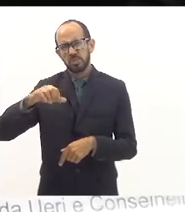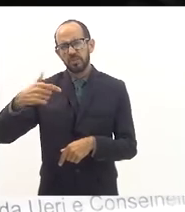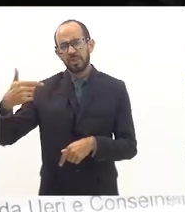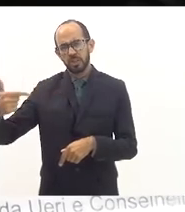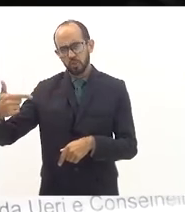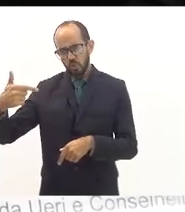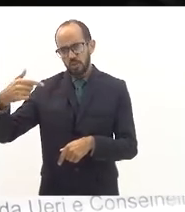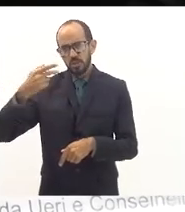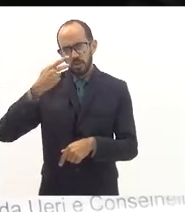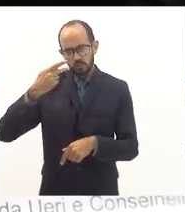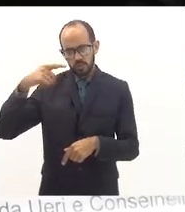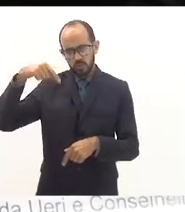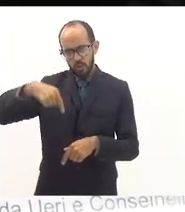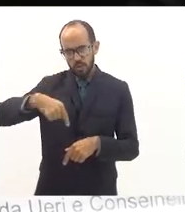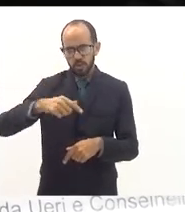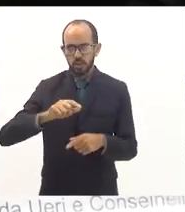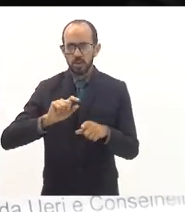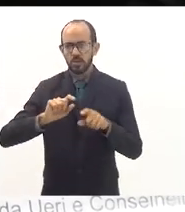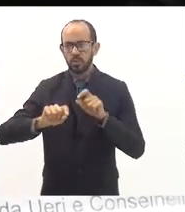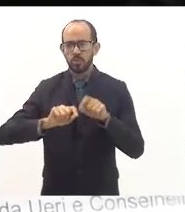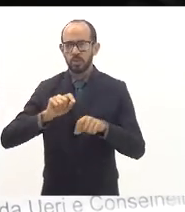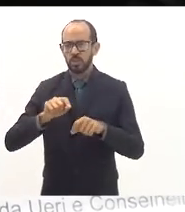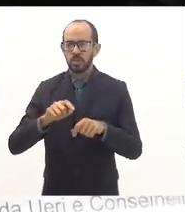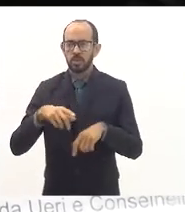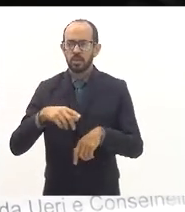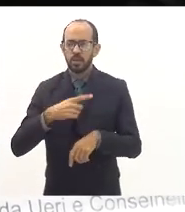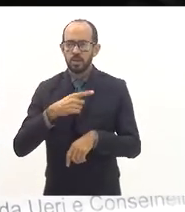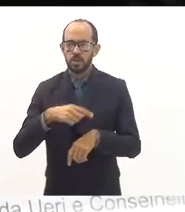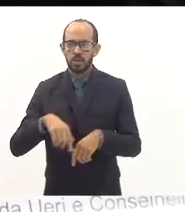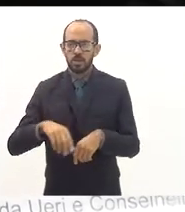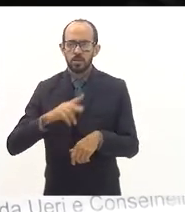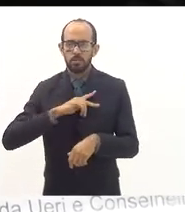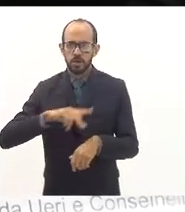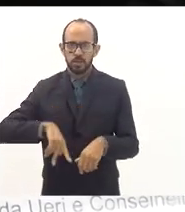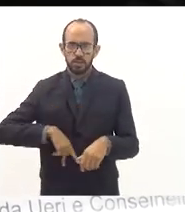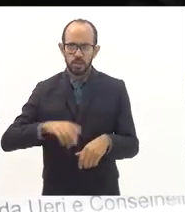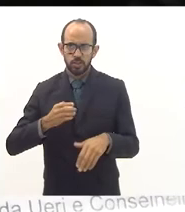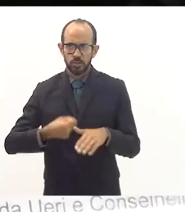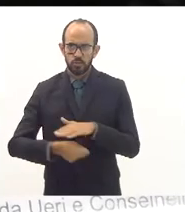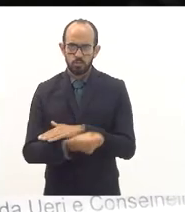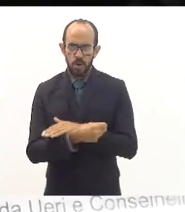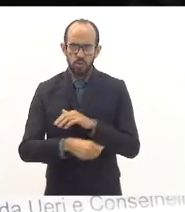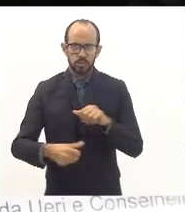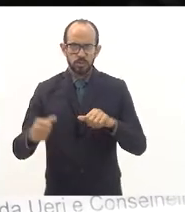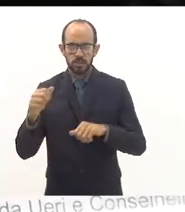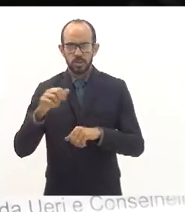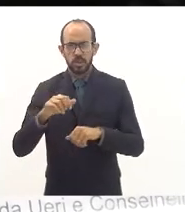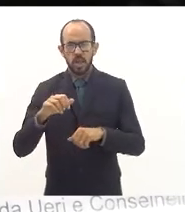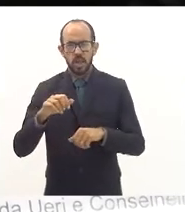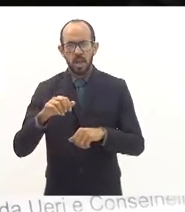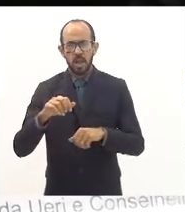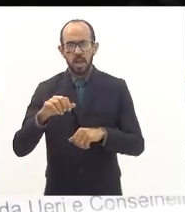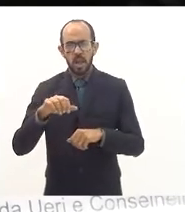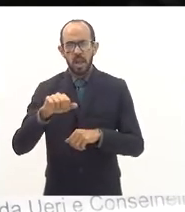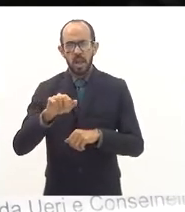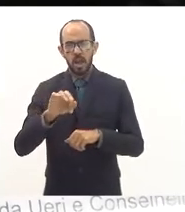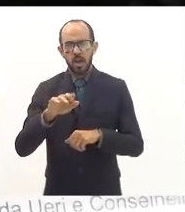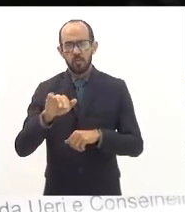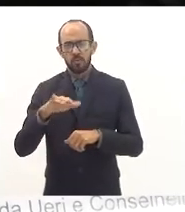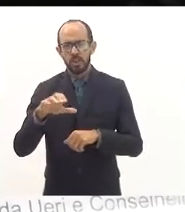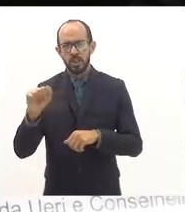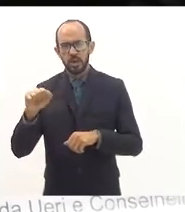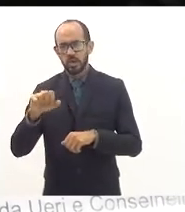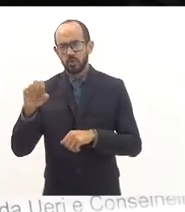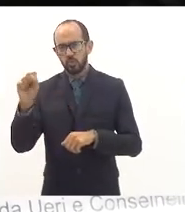ou menos, né? Ele já presidente eleito da África do Sul, dizer a Brizola,